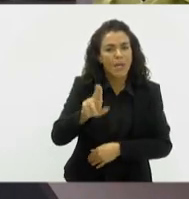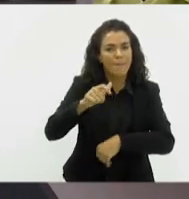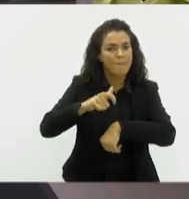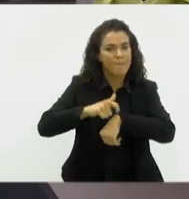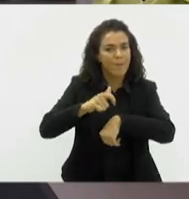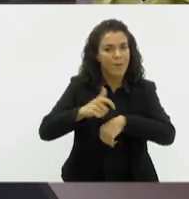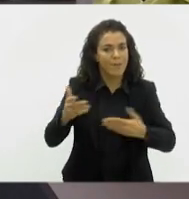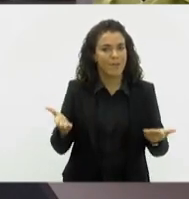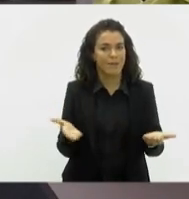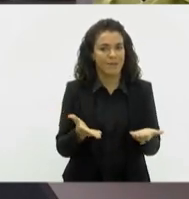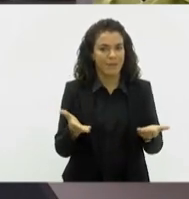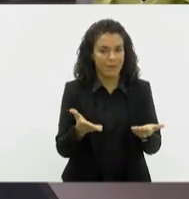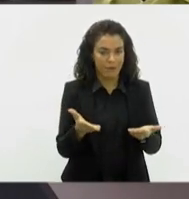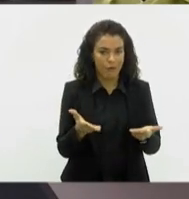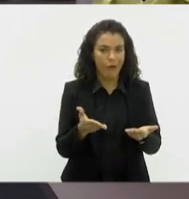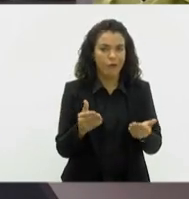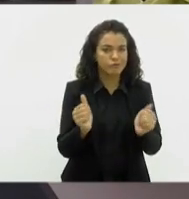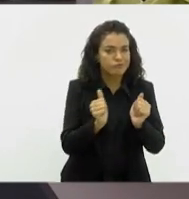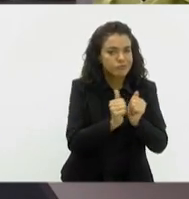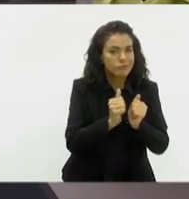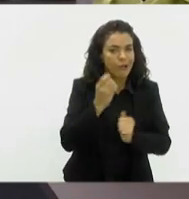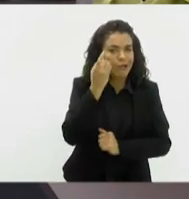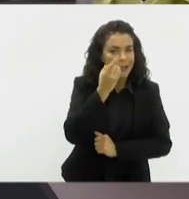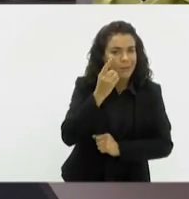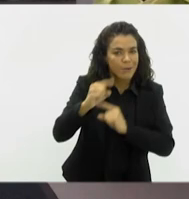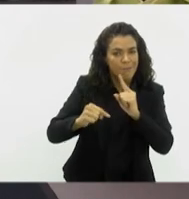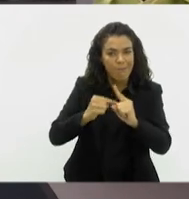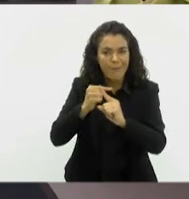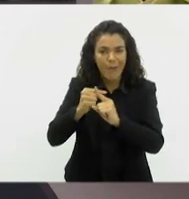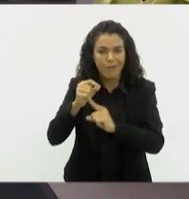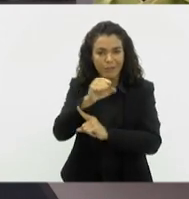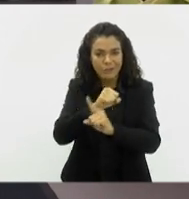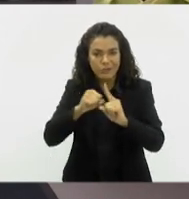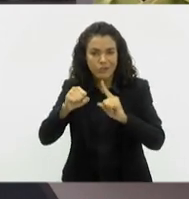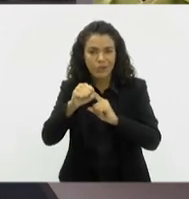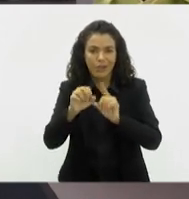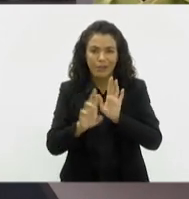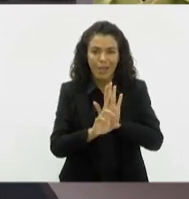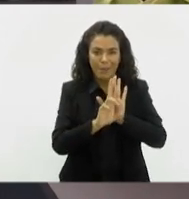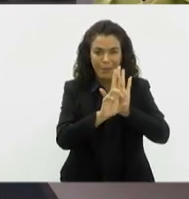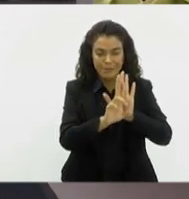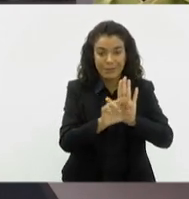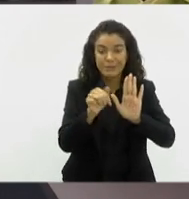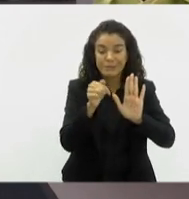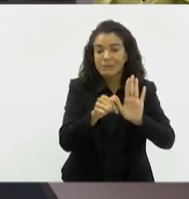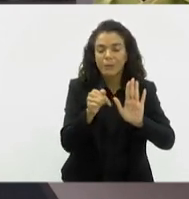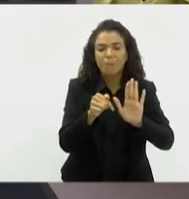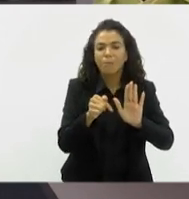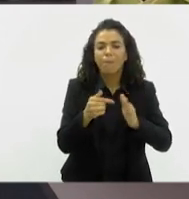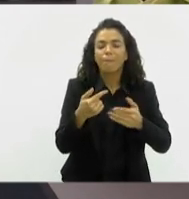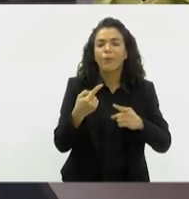momento aqui com os deputados e com a sociedade civil para, em nenhum momento,